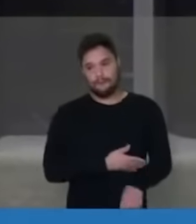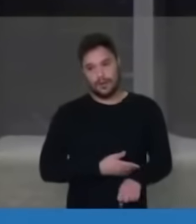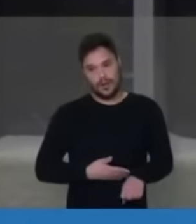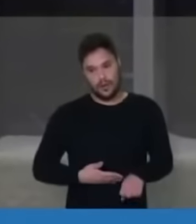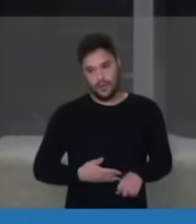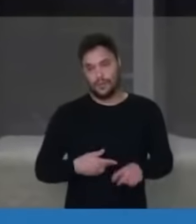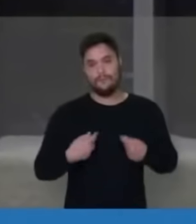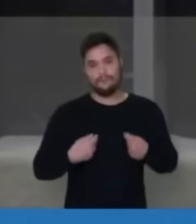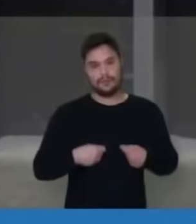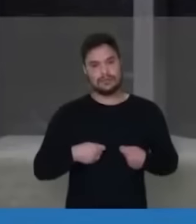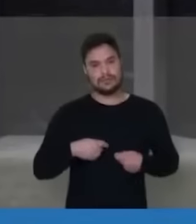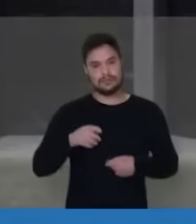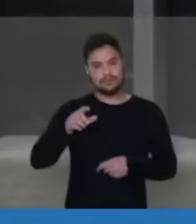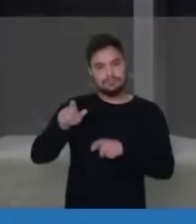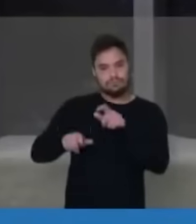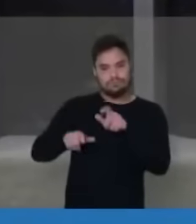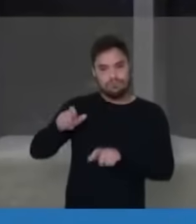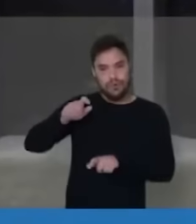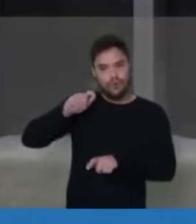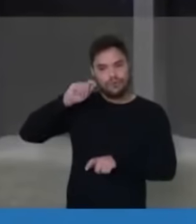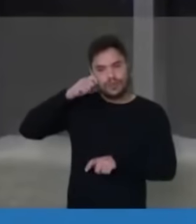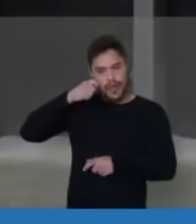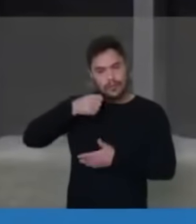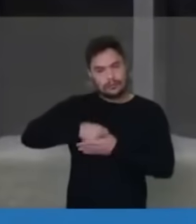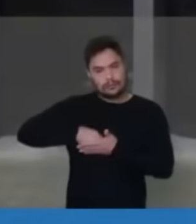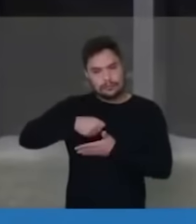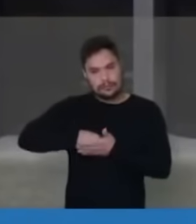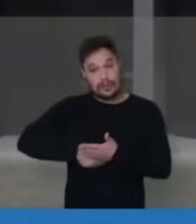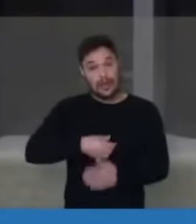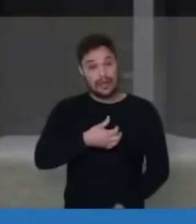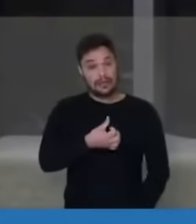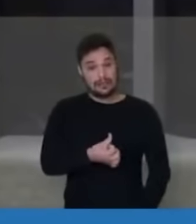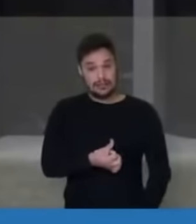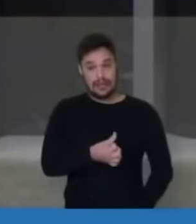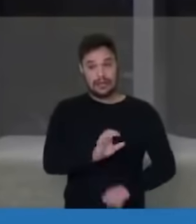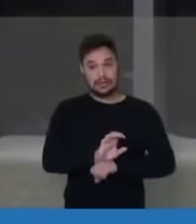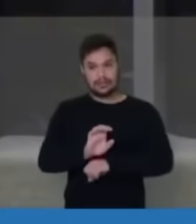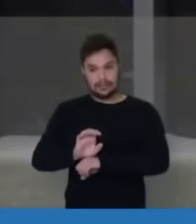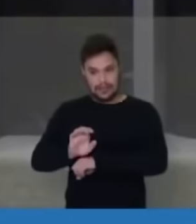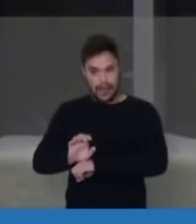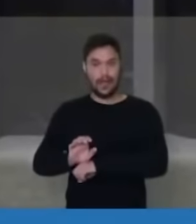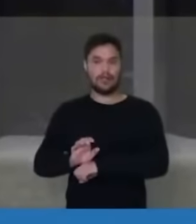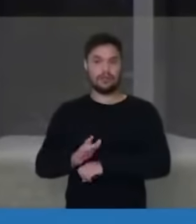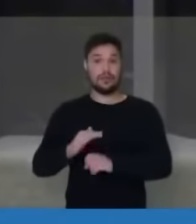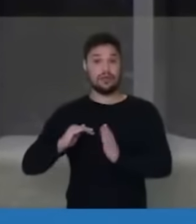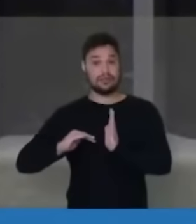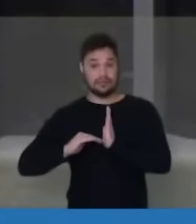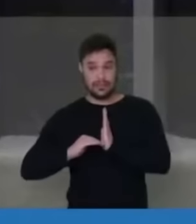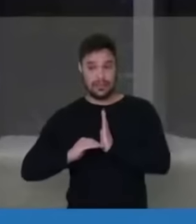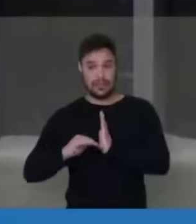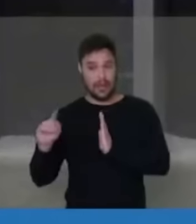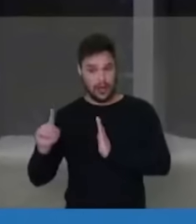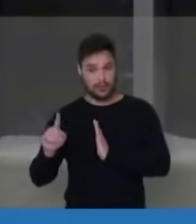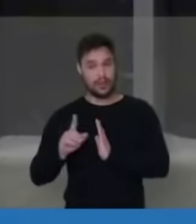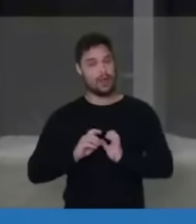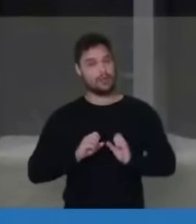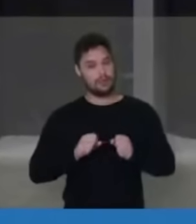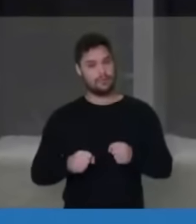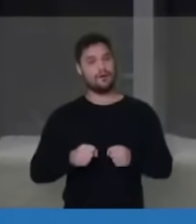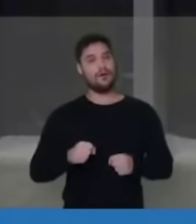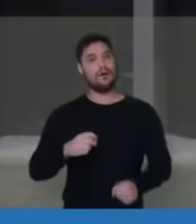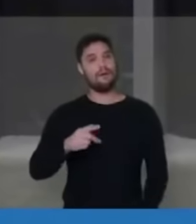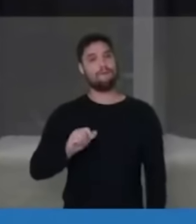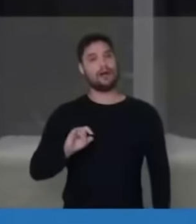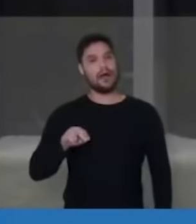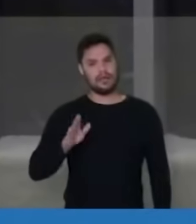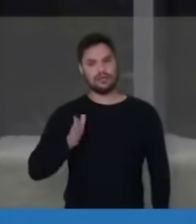da luta negra, nós temos já 6 estados que celebram isso. O Senado, através do empenho do senador Paim,